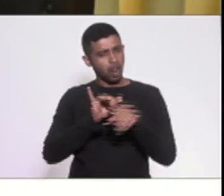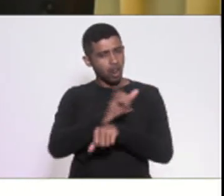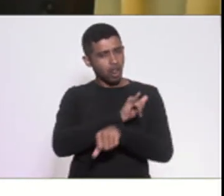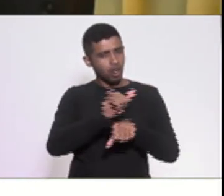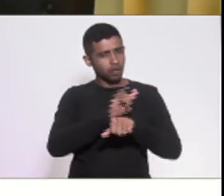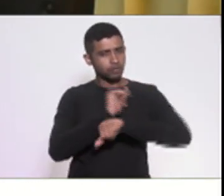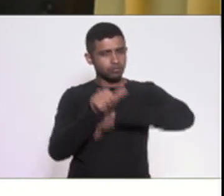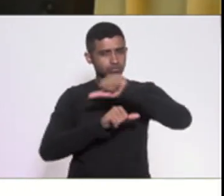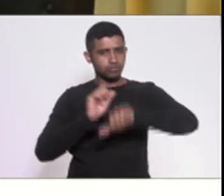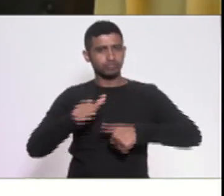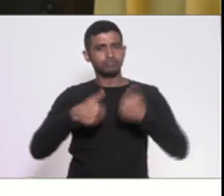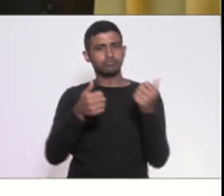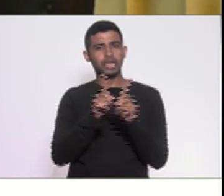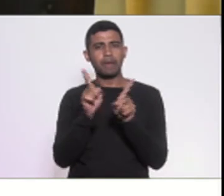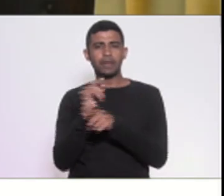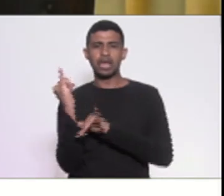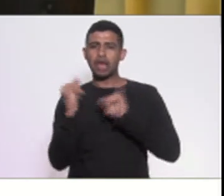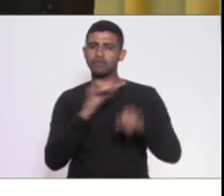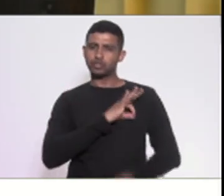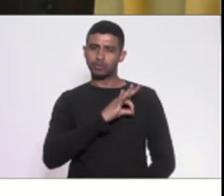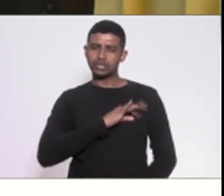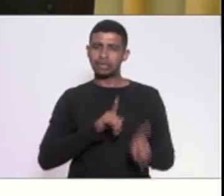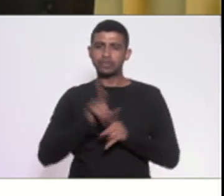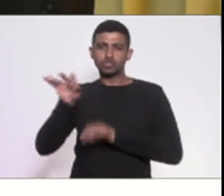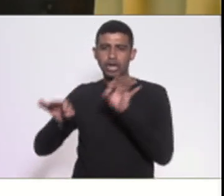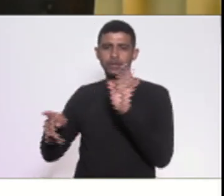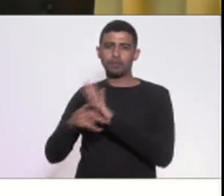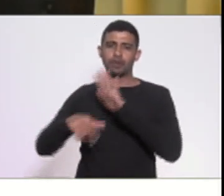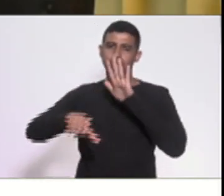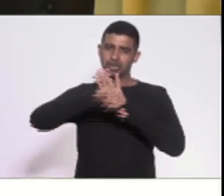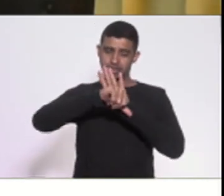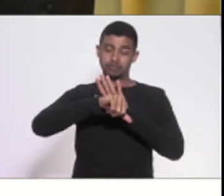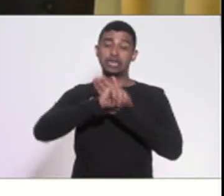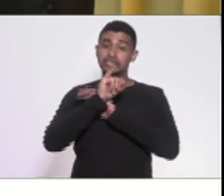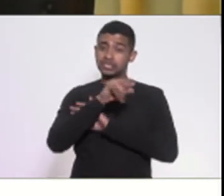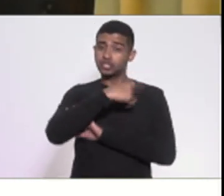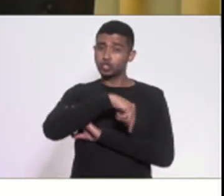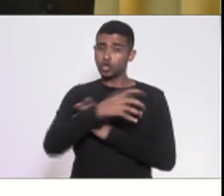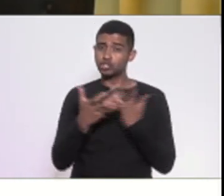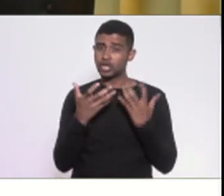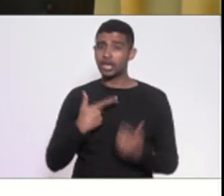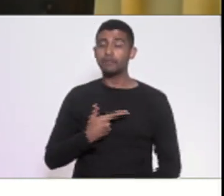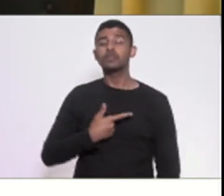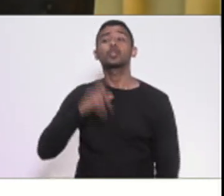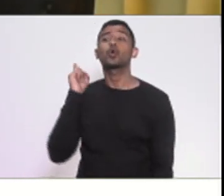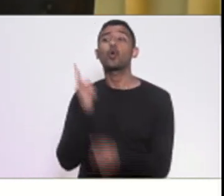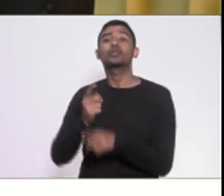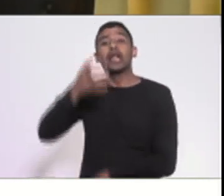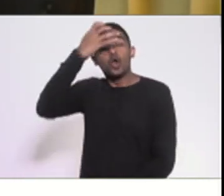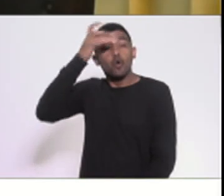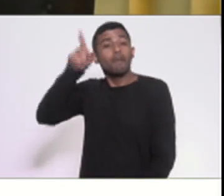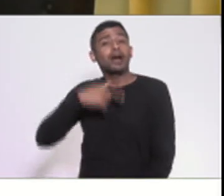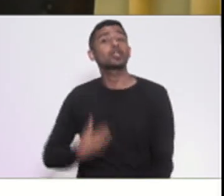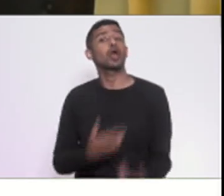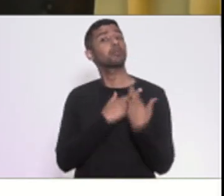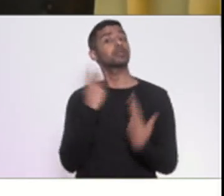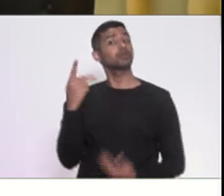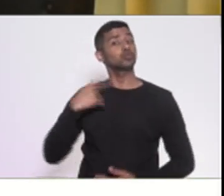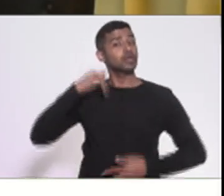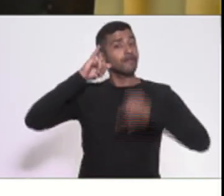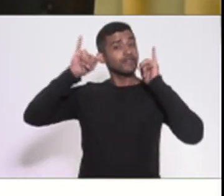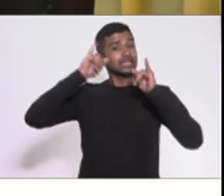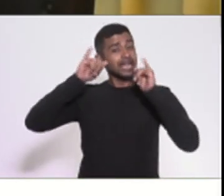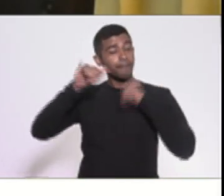investigação, denúncia e de julgamento desses crimes, se quisermos mesmo responsabilizar os autores e evitar novas